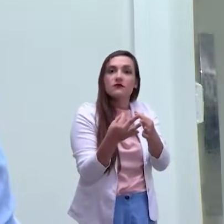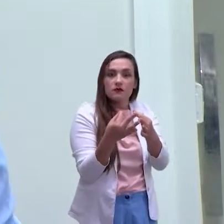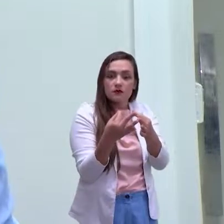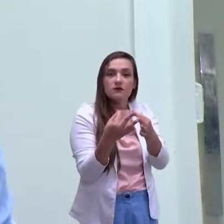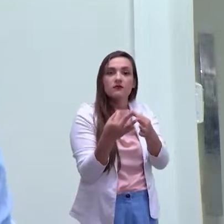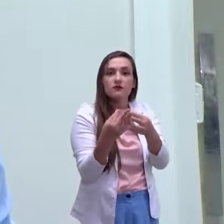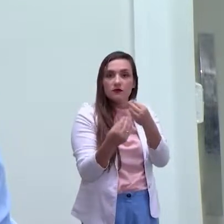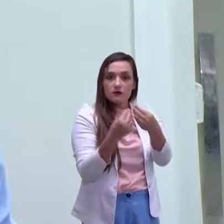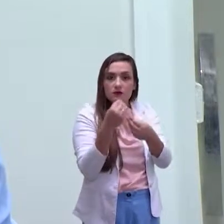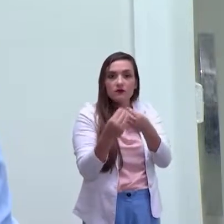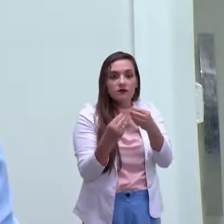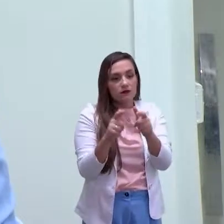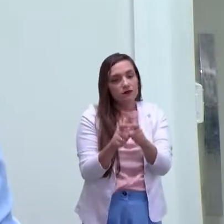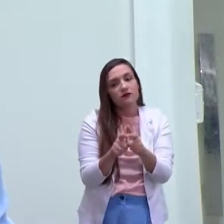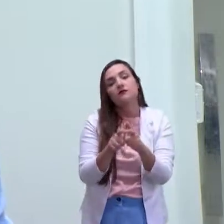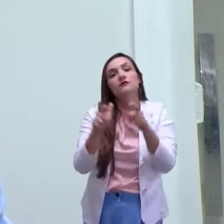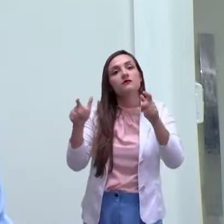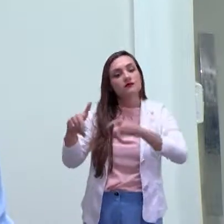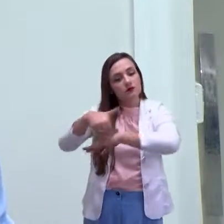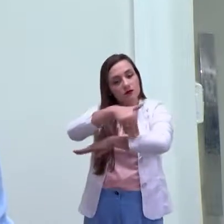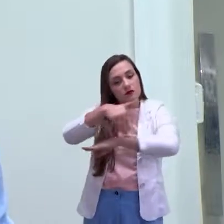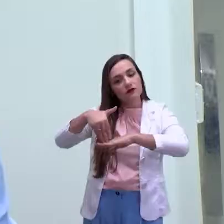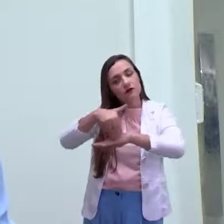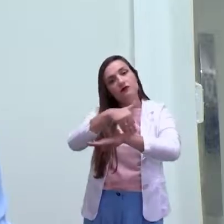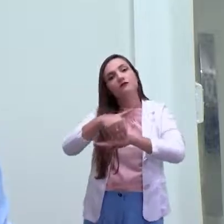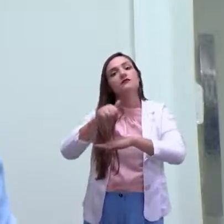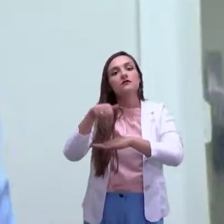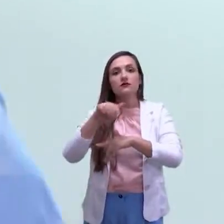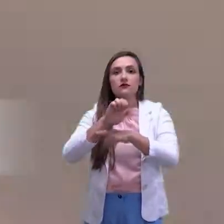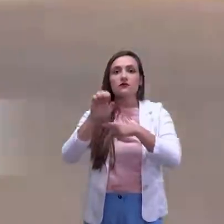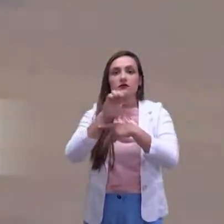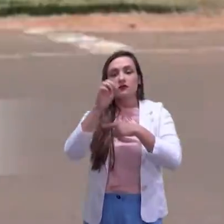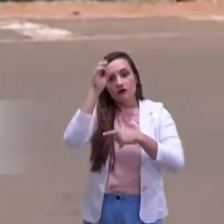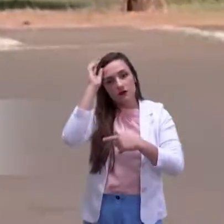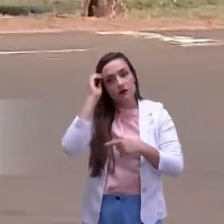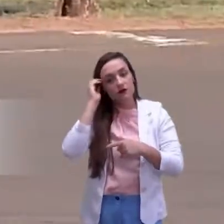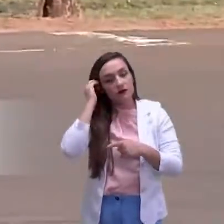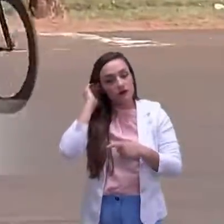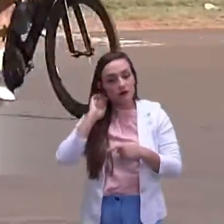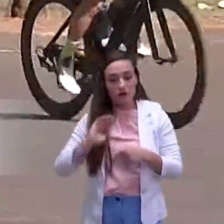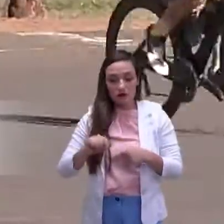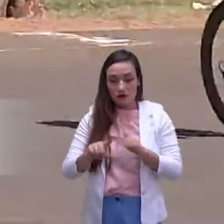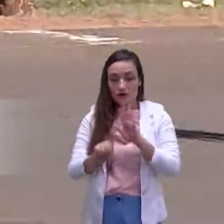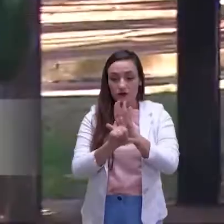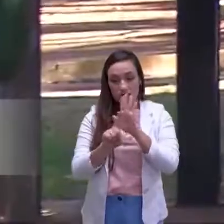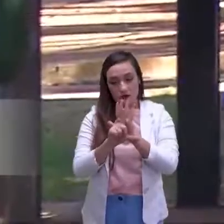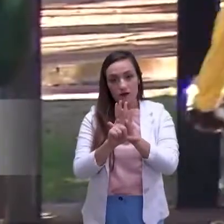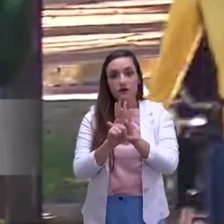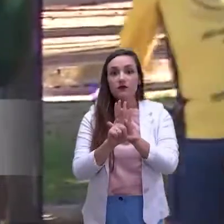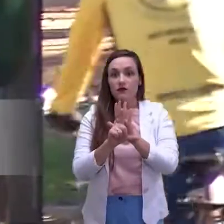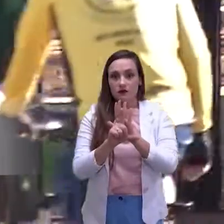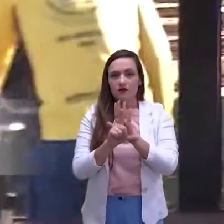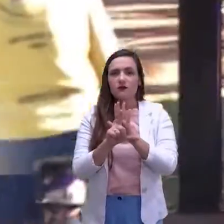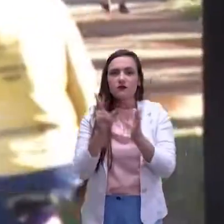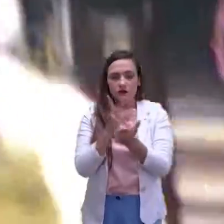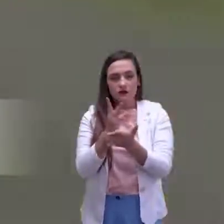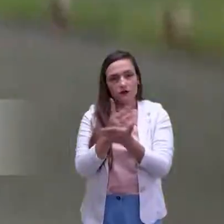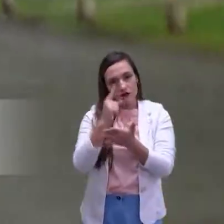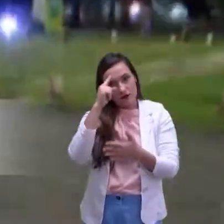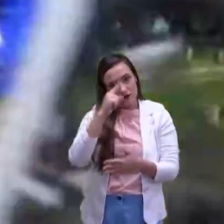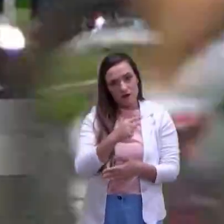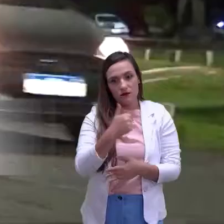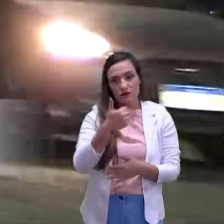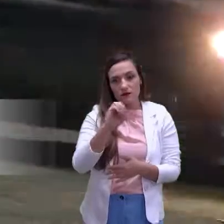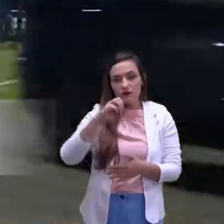da malha viária ciclística do nosso estado. Através dessa lei, nós teremos um dia, todo